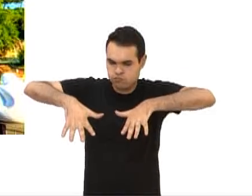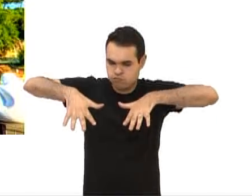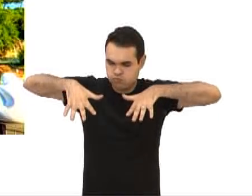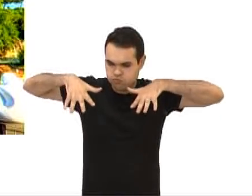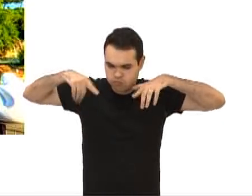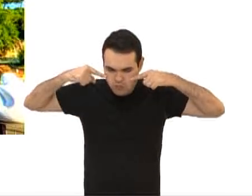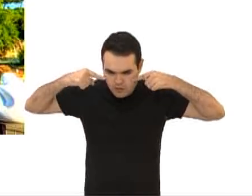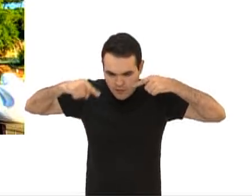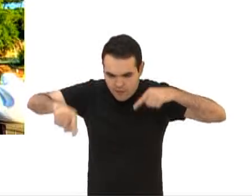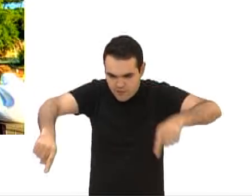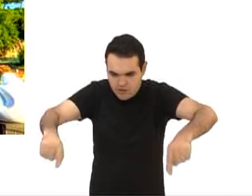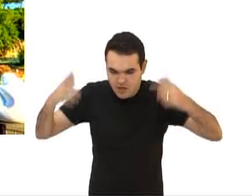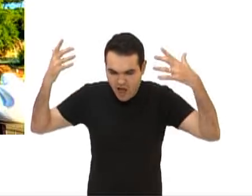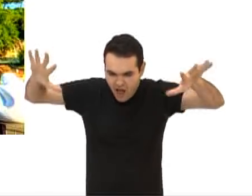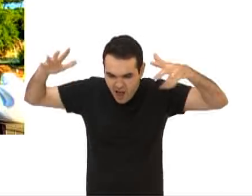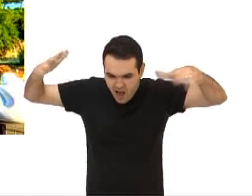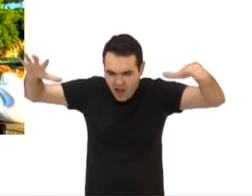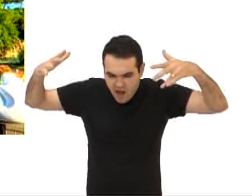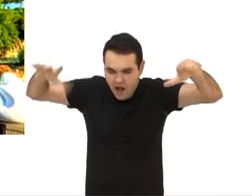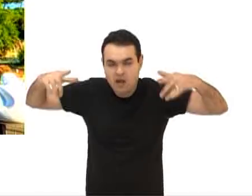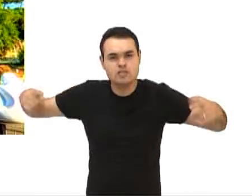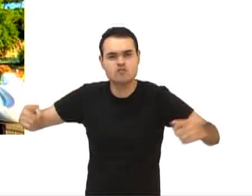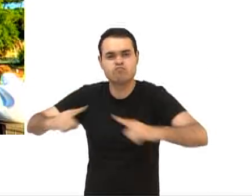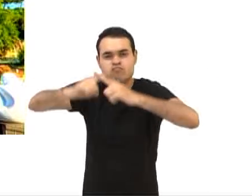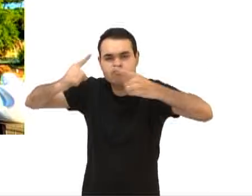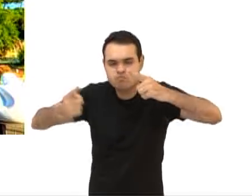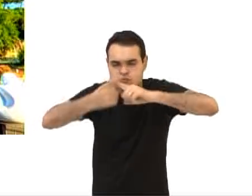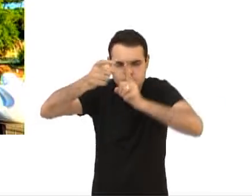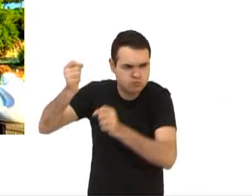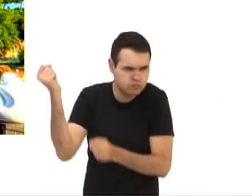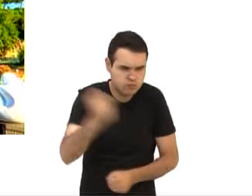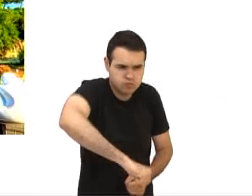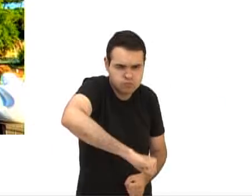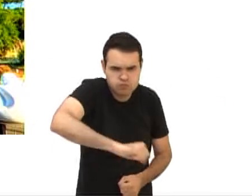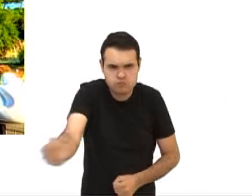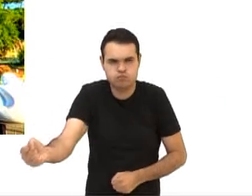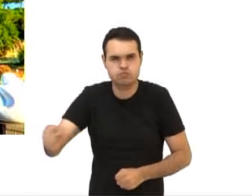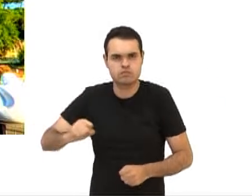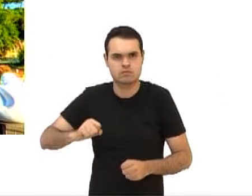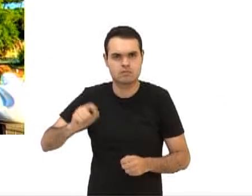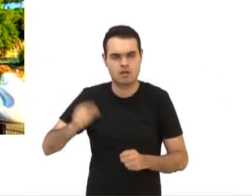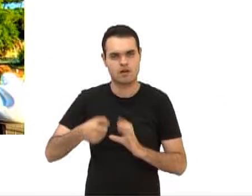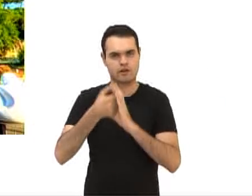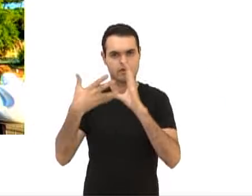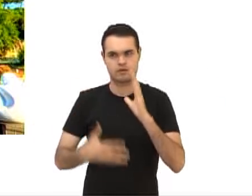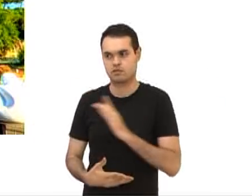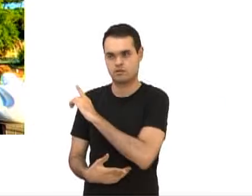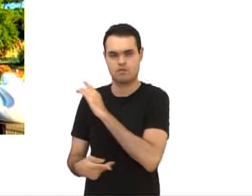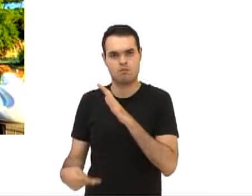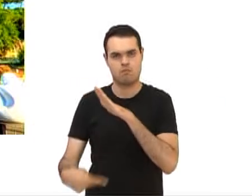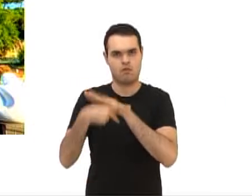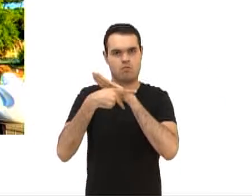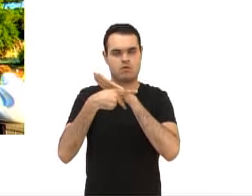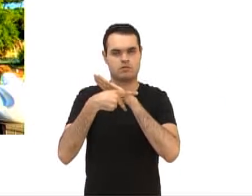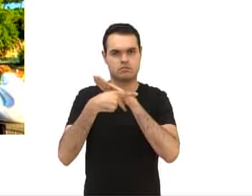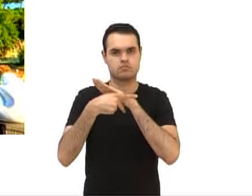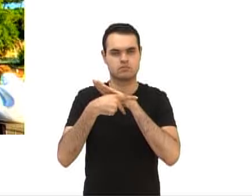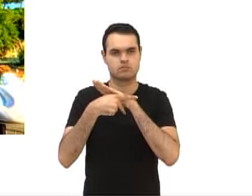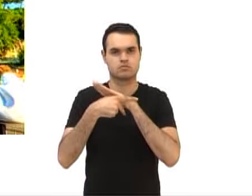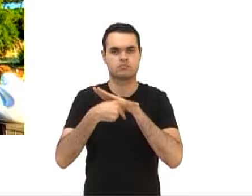acontecia batalhas, o povo ia se reunir, né, também é uma característica muito da